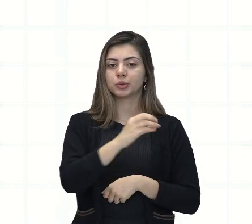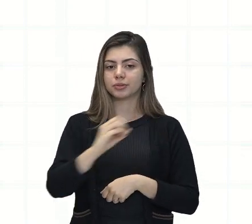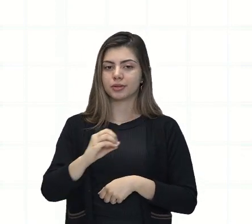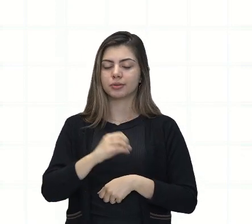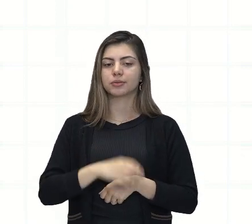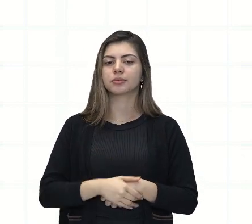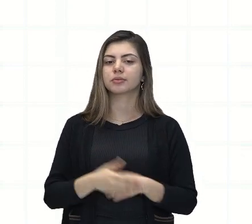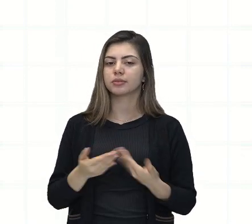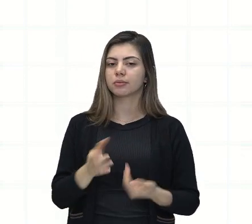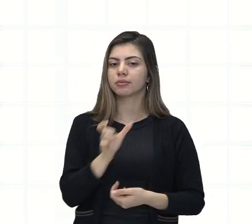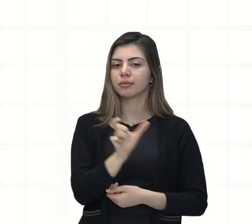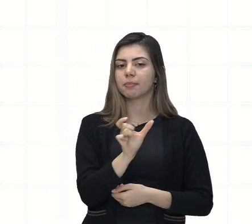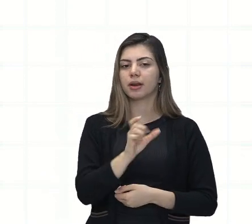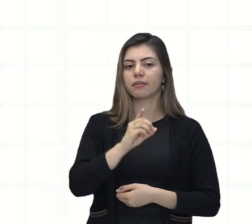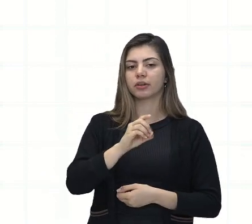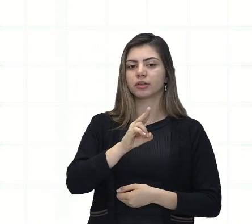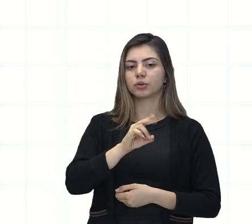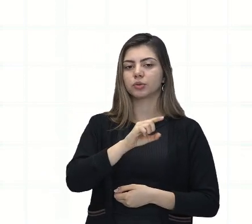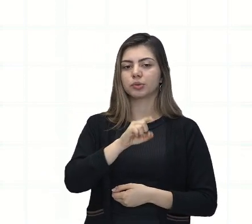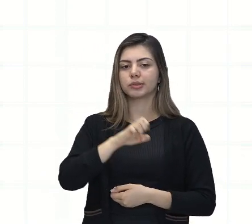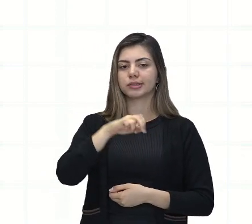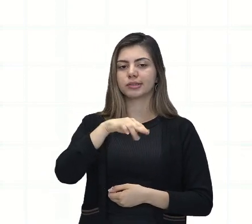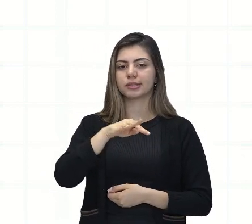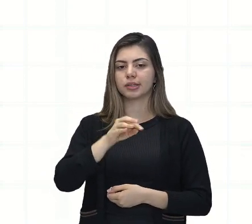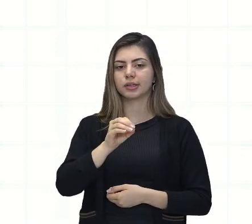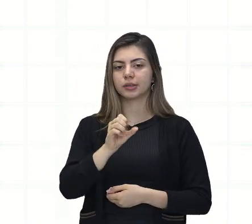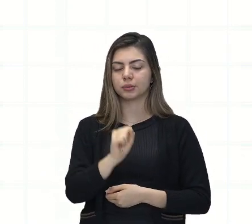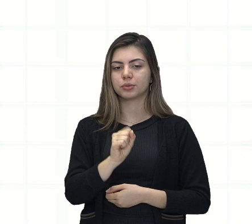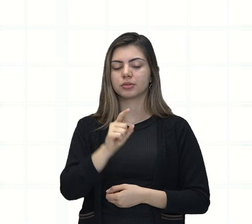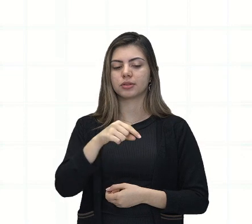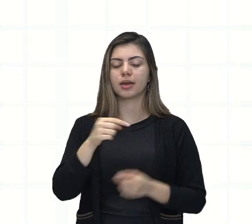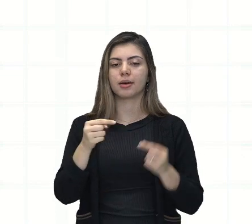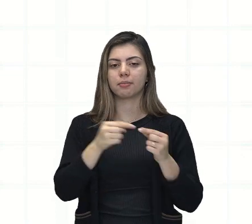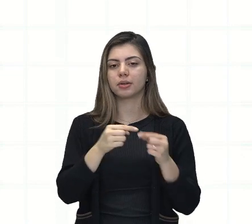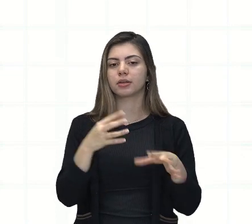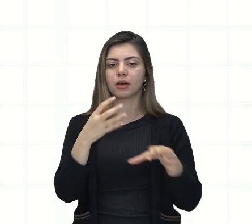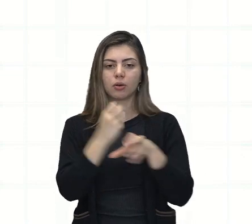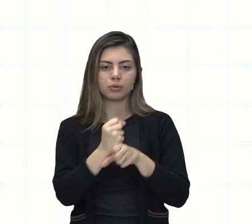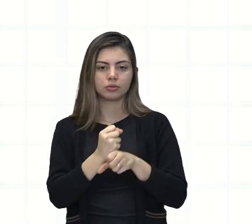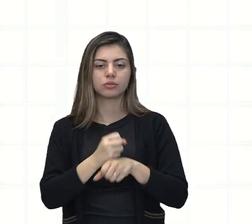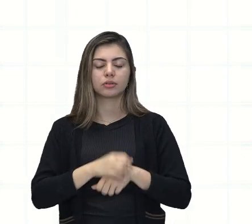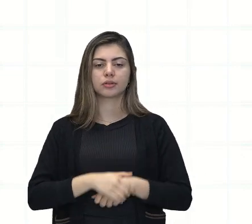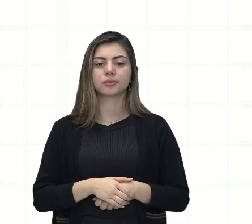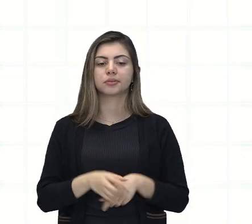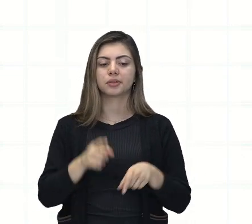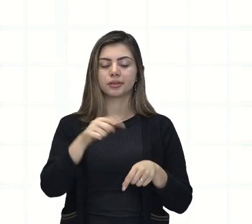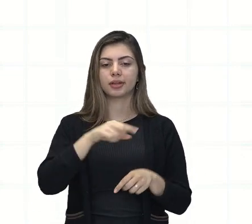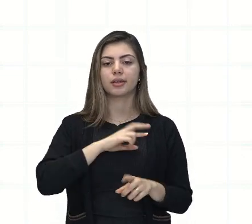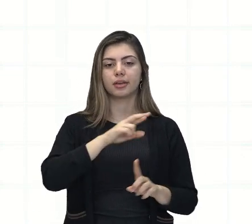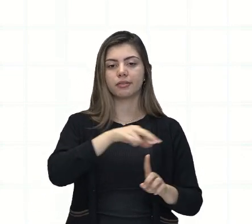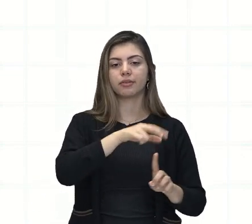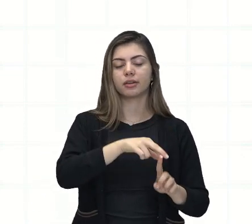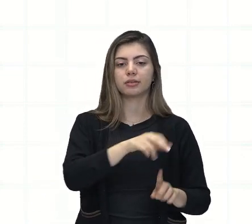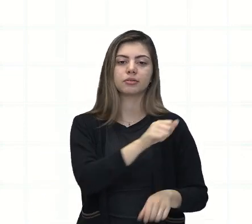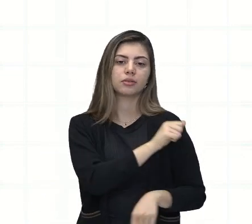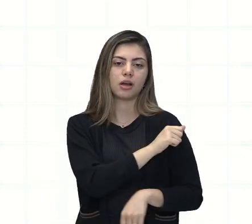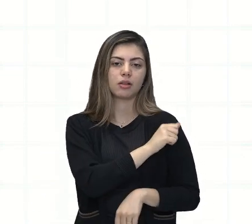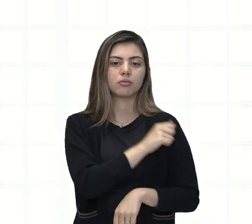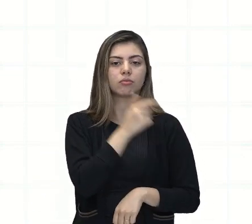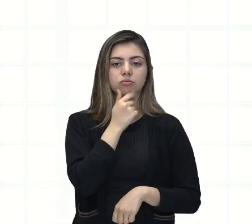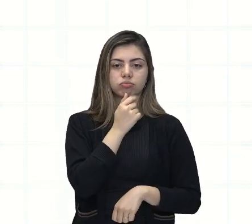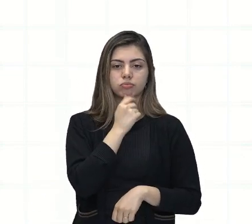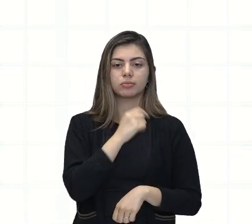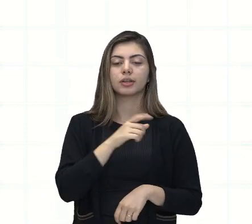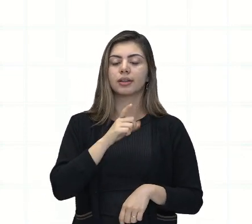aqui a palavra que traz a ideia, né, de quantidade, que são esses seres com